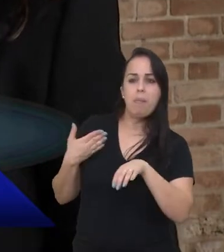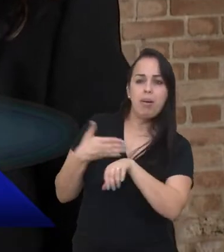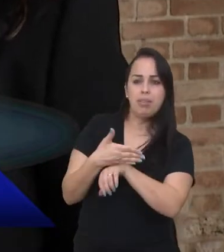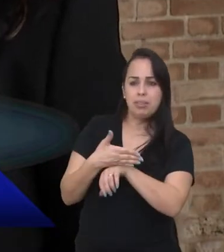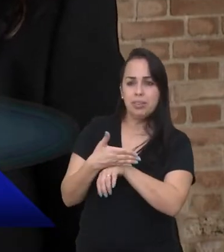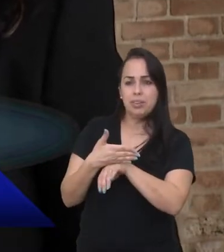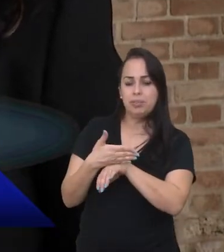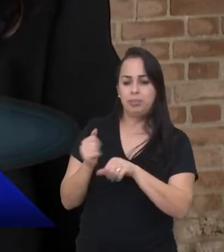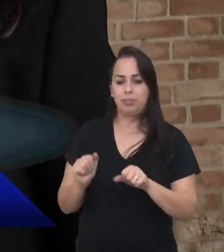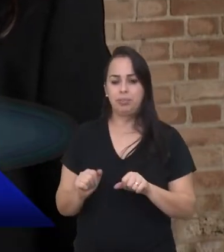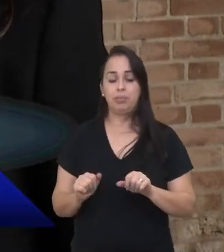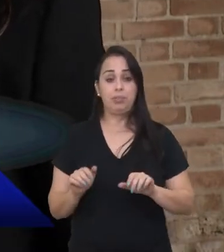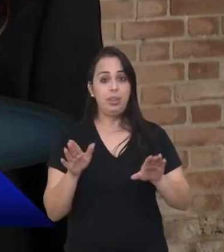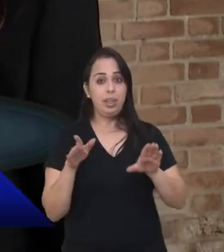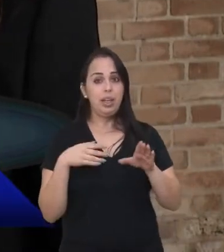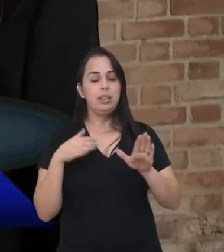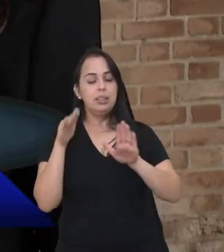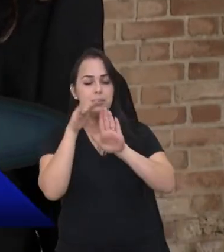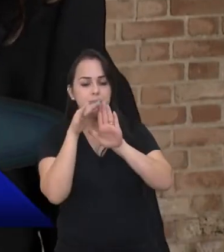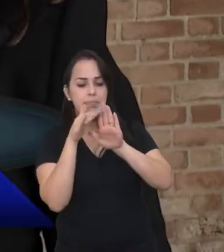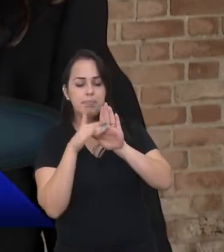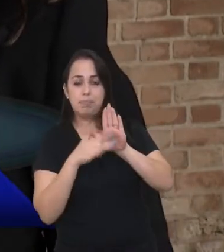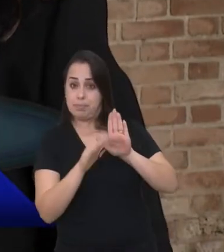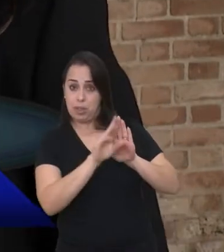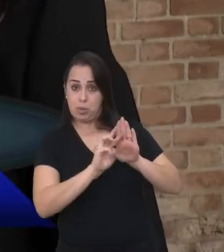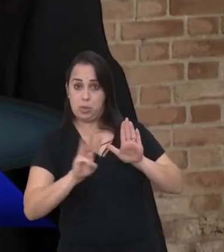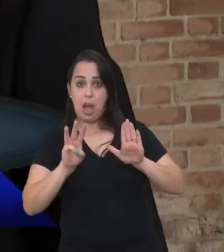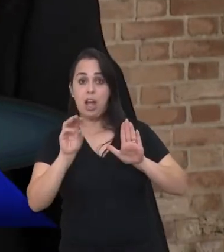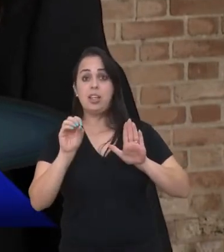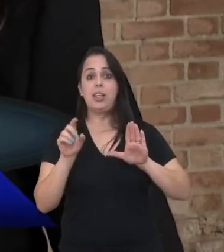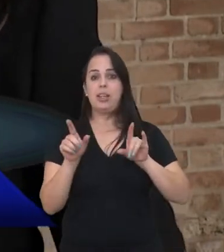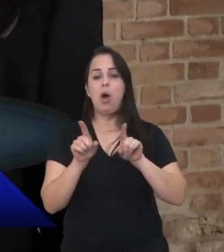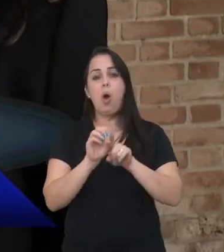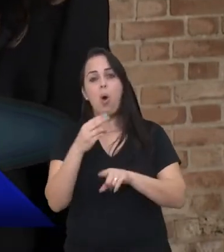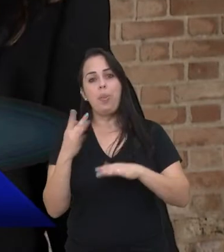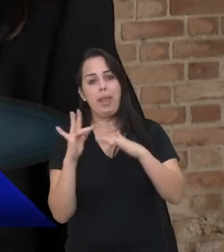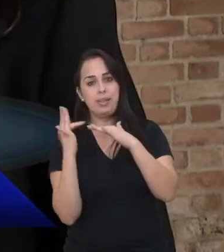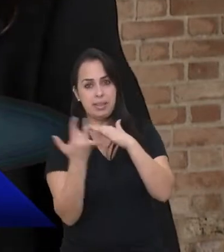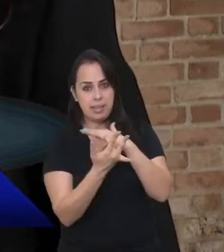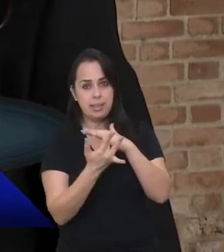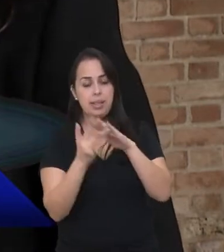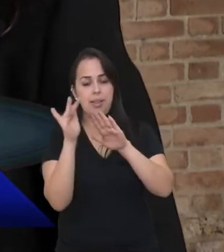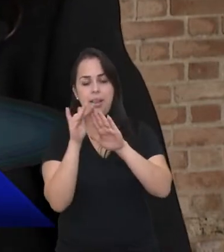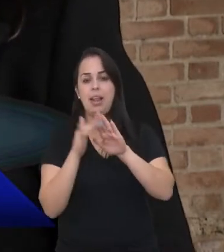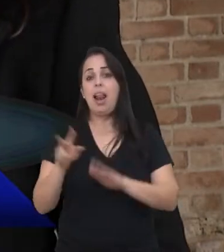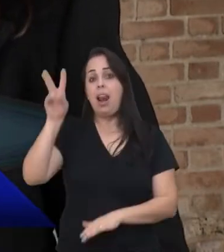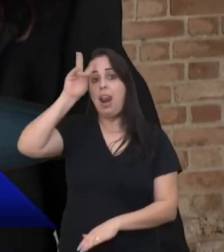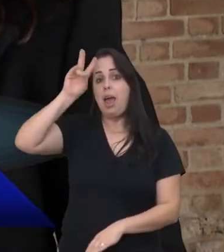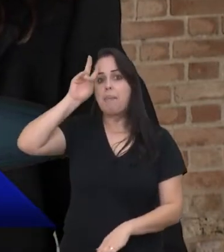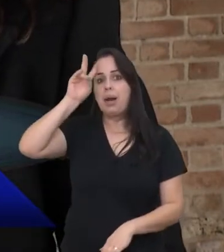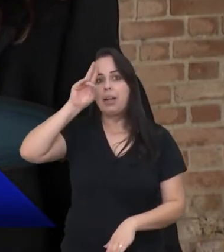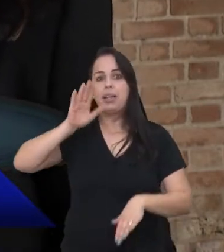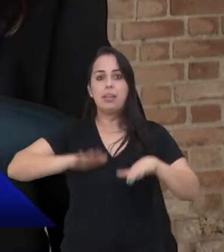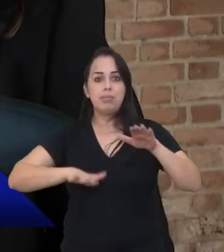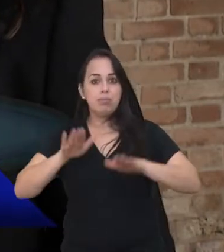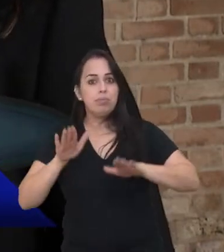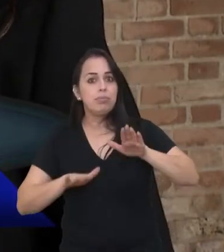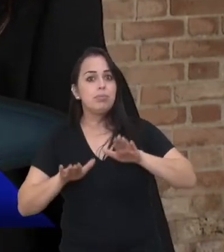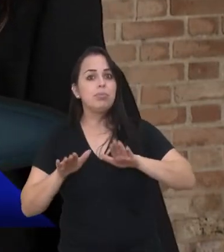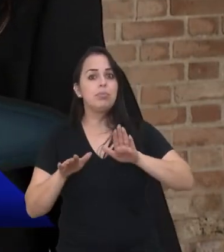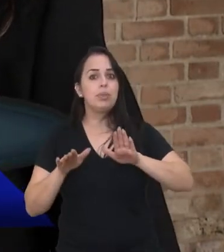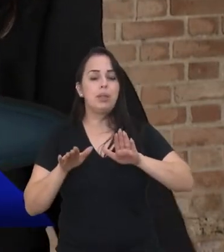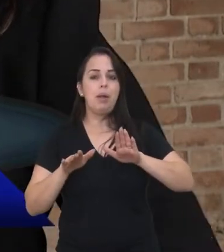como que o pessoal tem acesso a programação completa através do nosso site da Fundação Cultural ou através das nossas redes sociais Vale lembrar